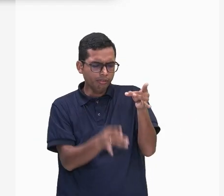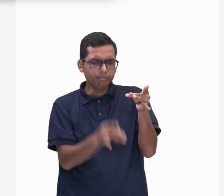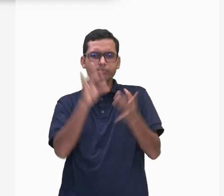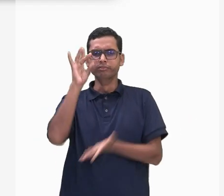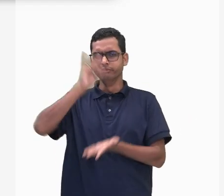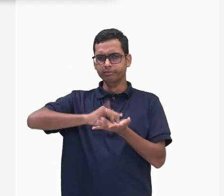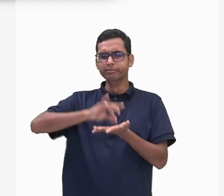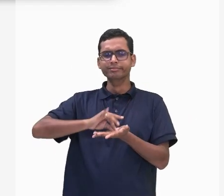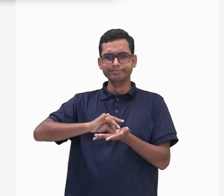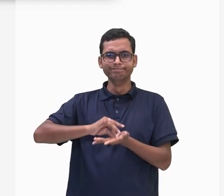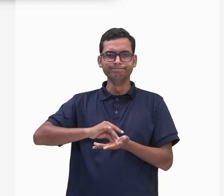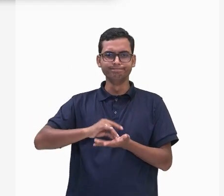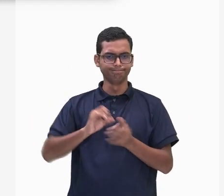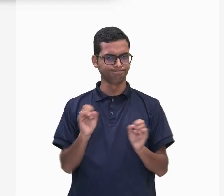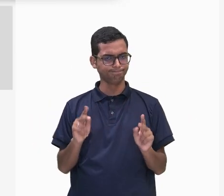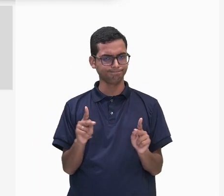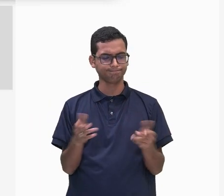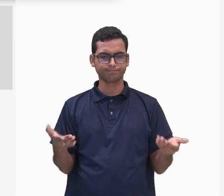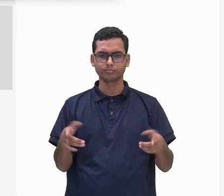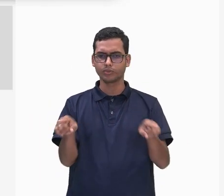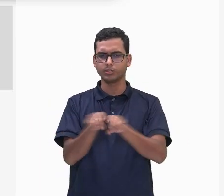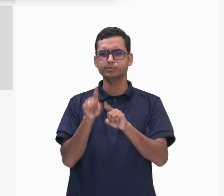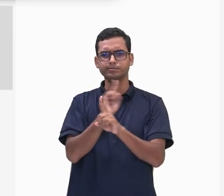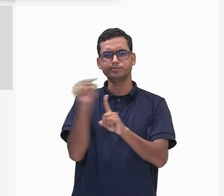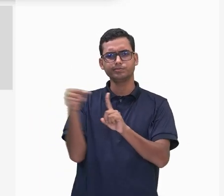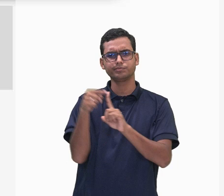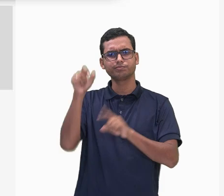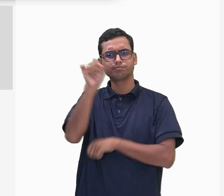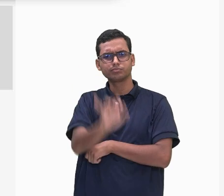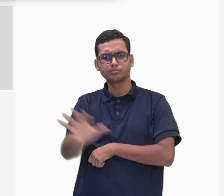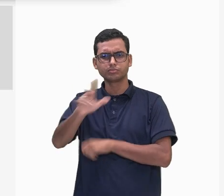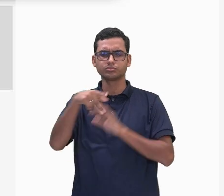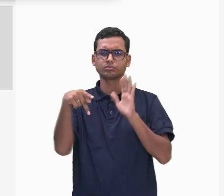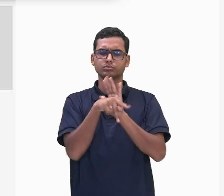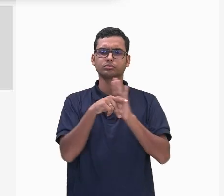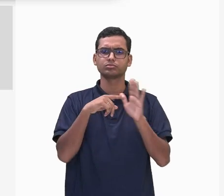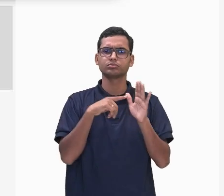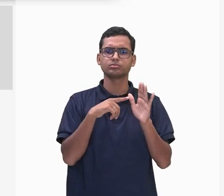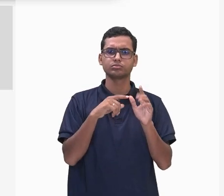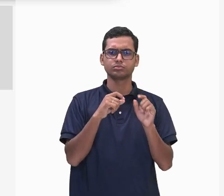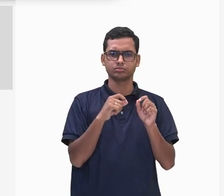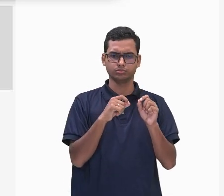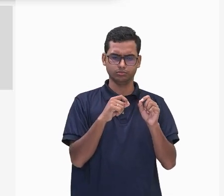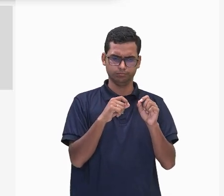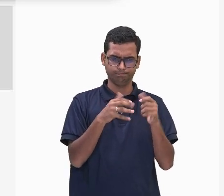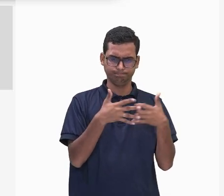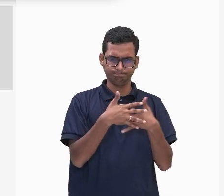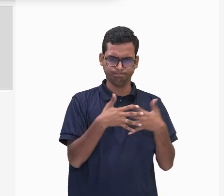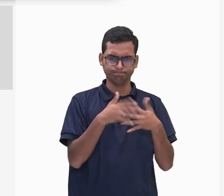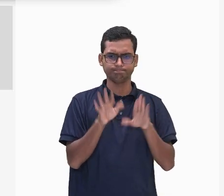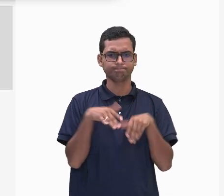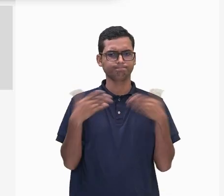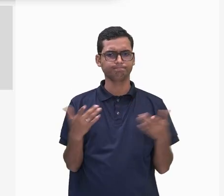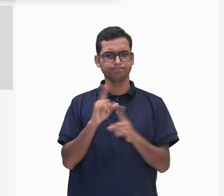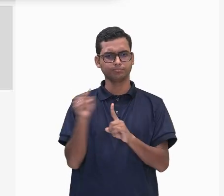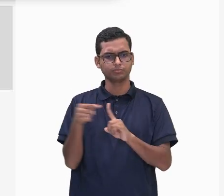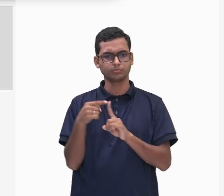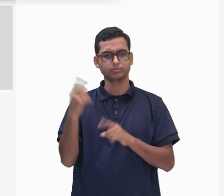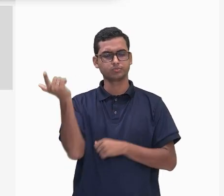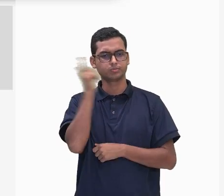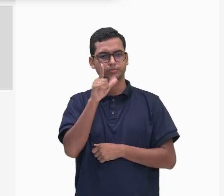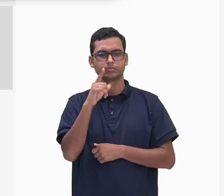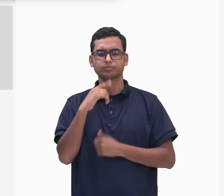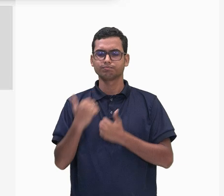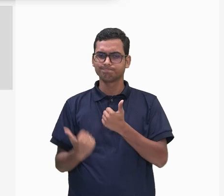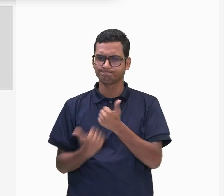bom? E aí, quais são as funções gerais dos tecidos? Então, a gente traz aí como função a